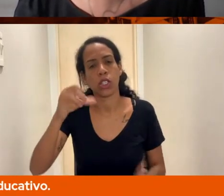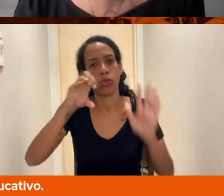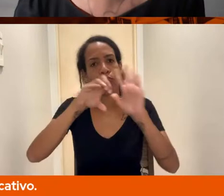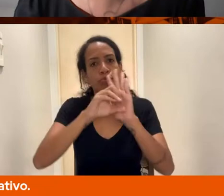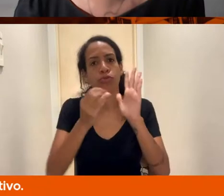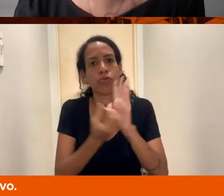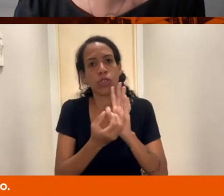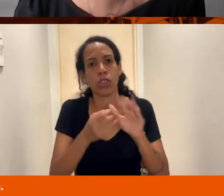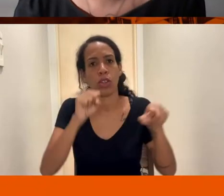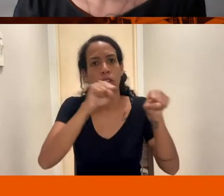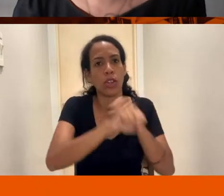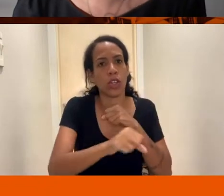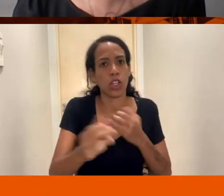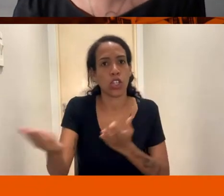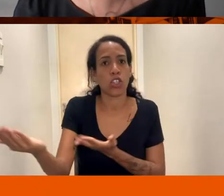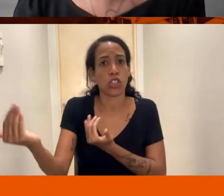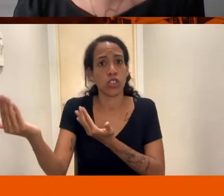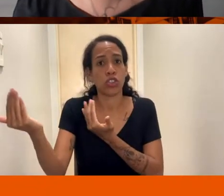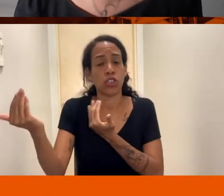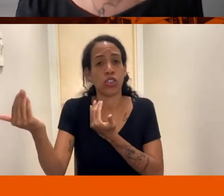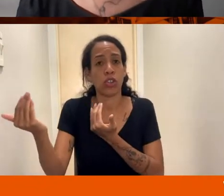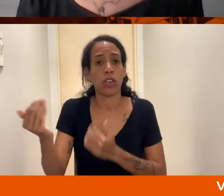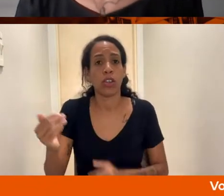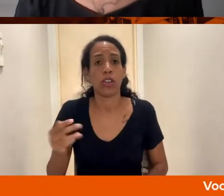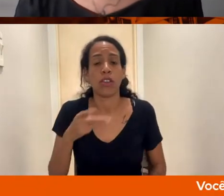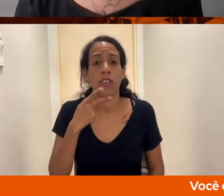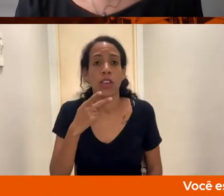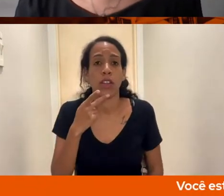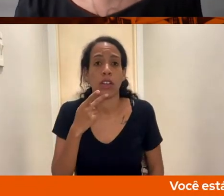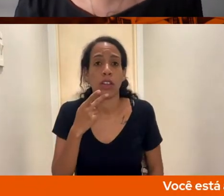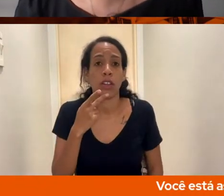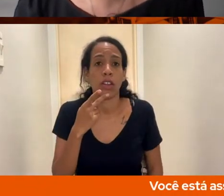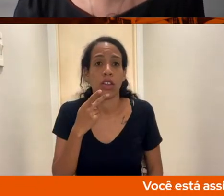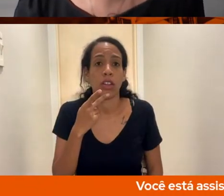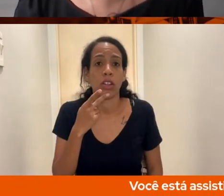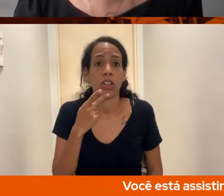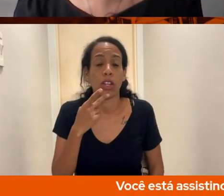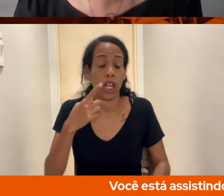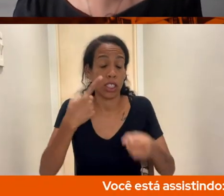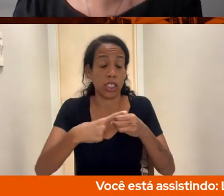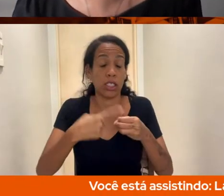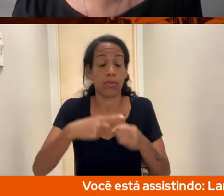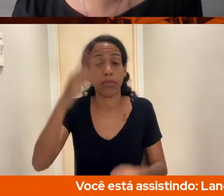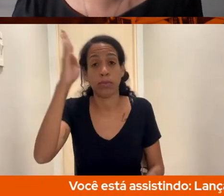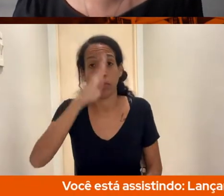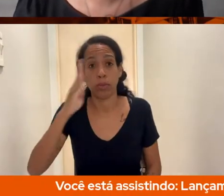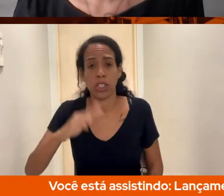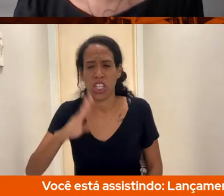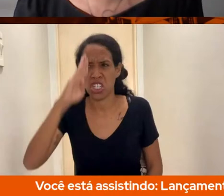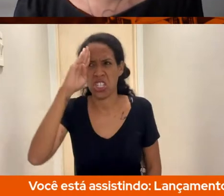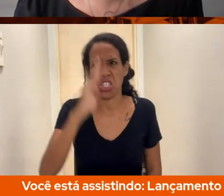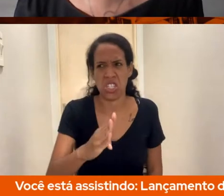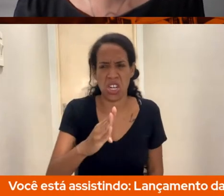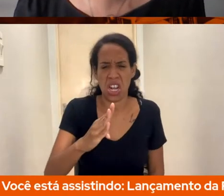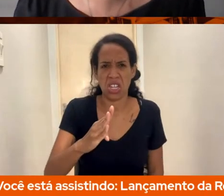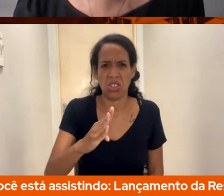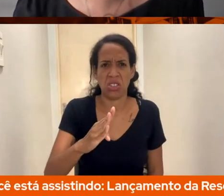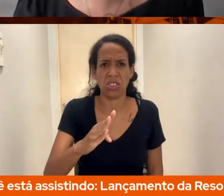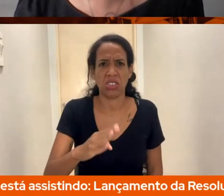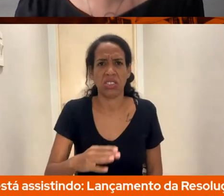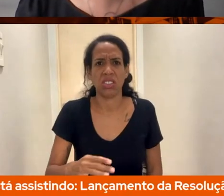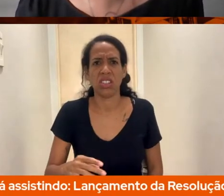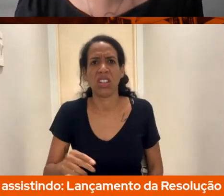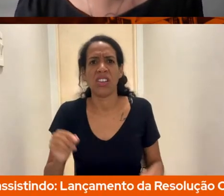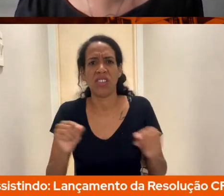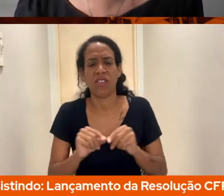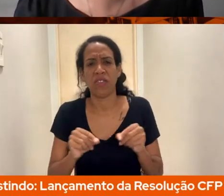o assassinato de jovens, que diz assim, né, o Estado brasileiro, direto ou indiretamente, provoca o genocídio